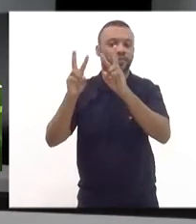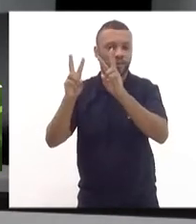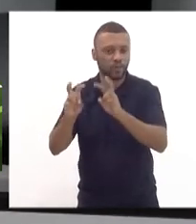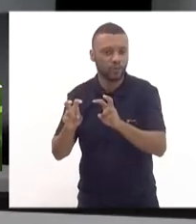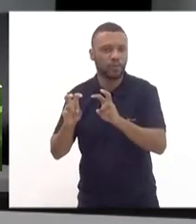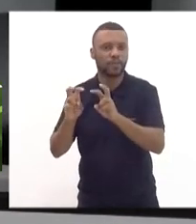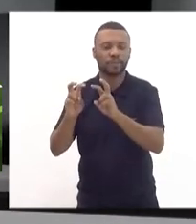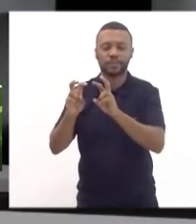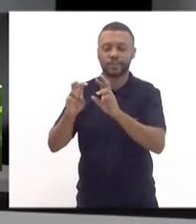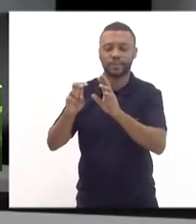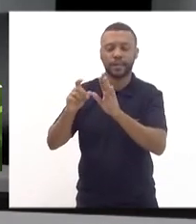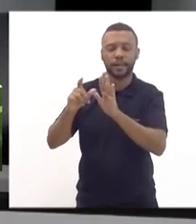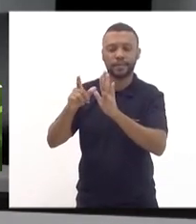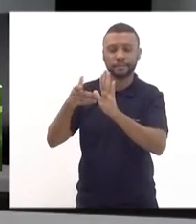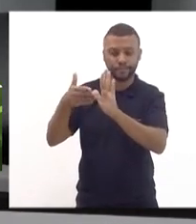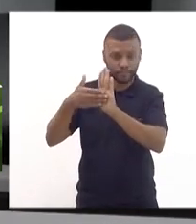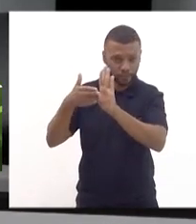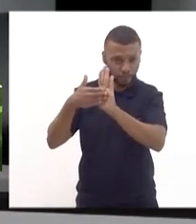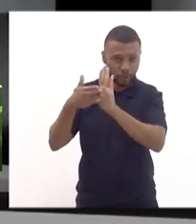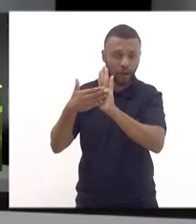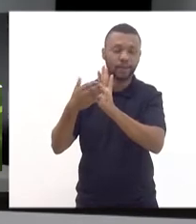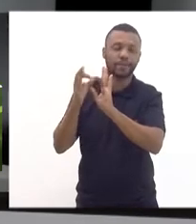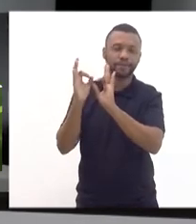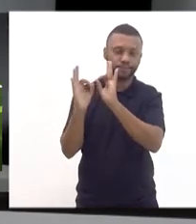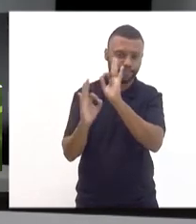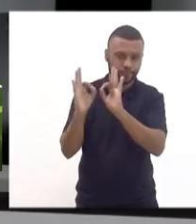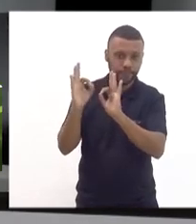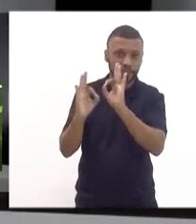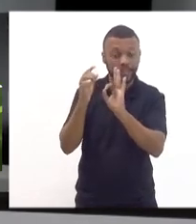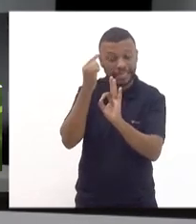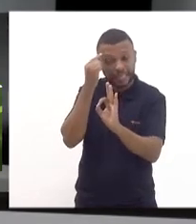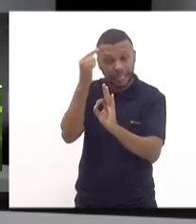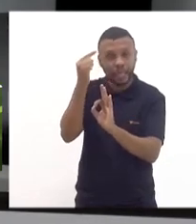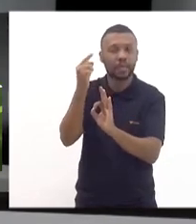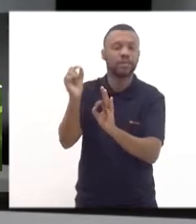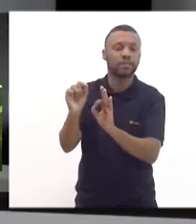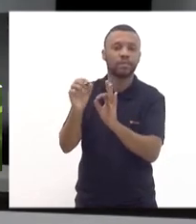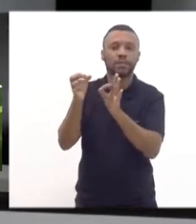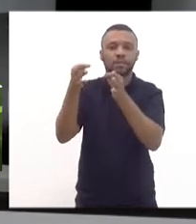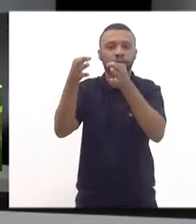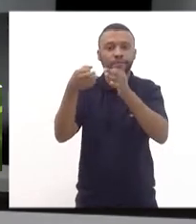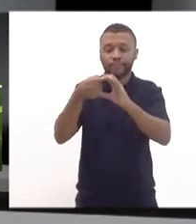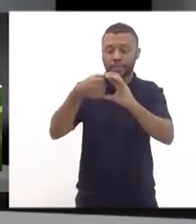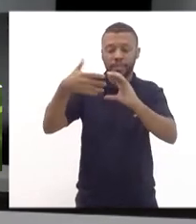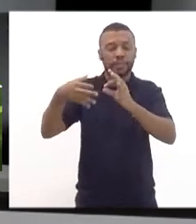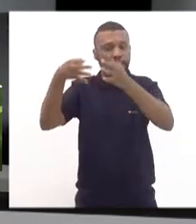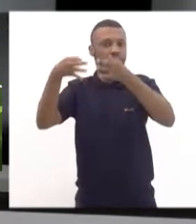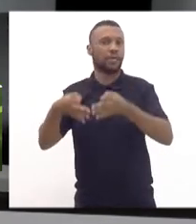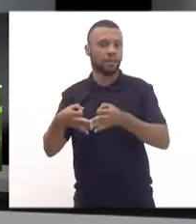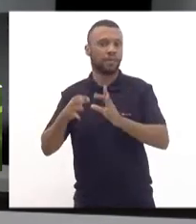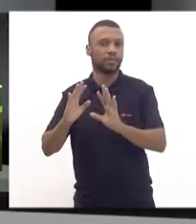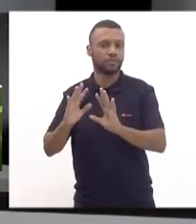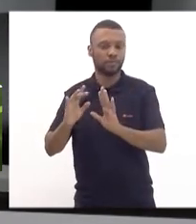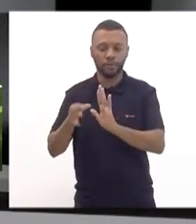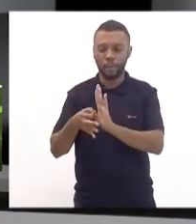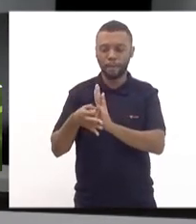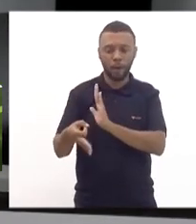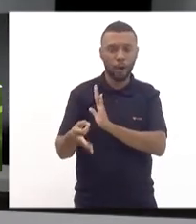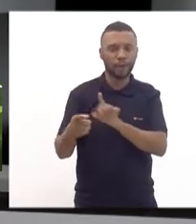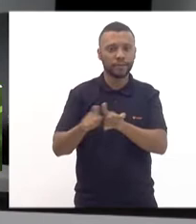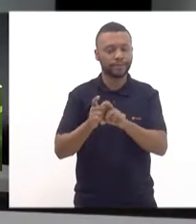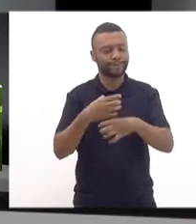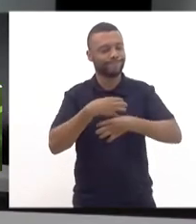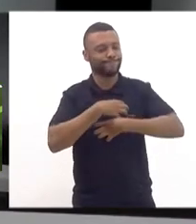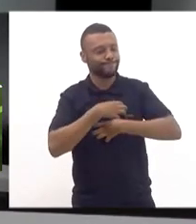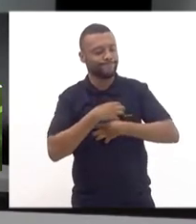da minuta, né, da proposta, ressaltar de novo a ideia da efetividade, foi muito bem colocado. Também me causou